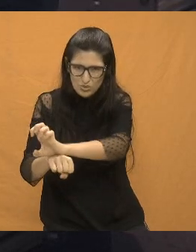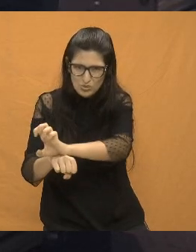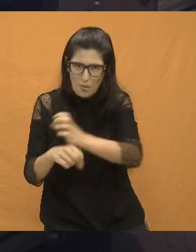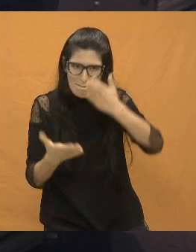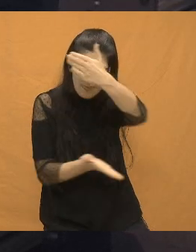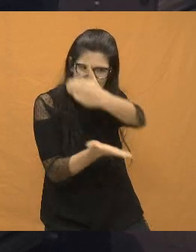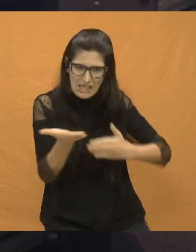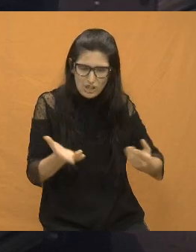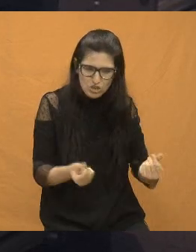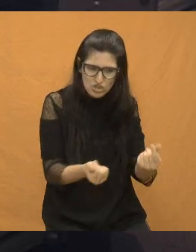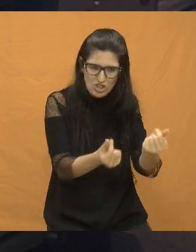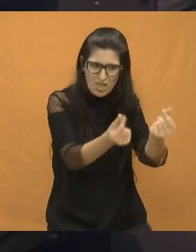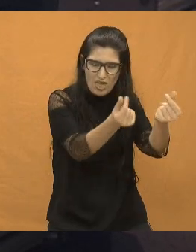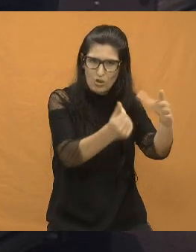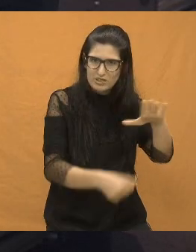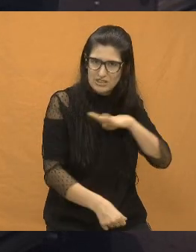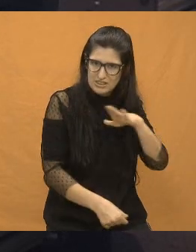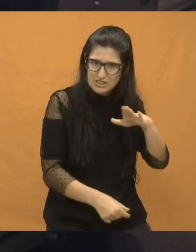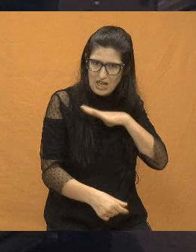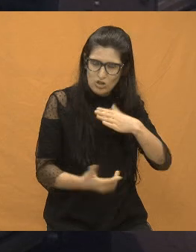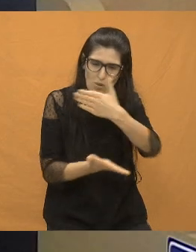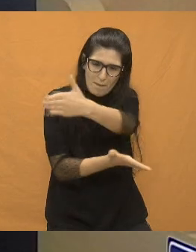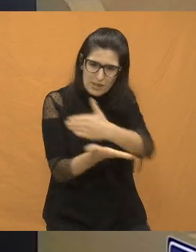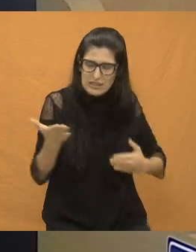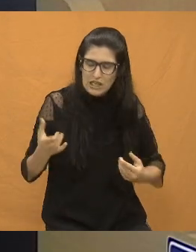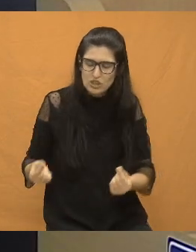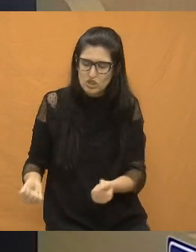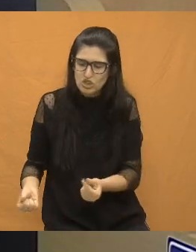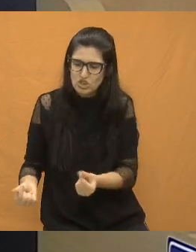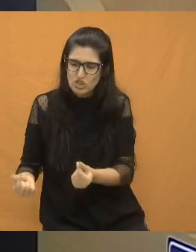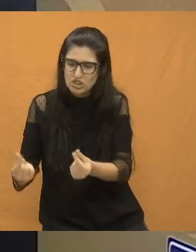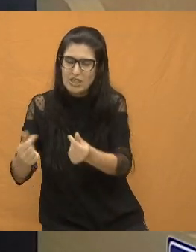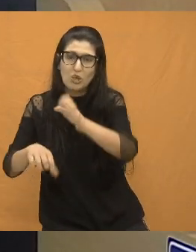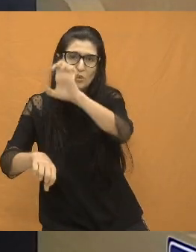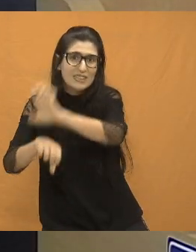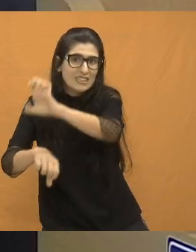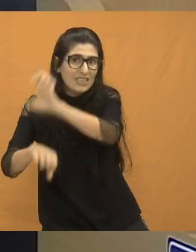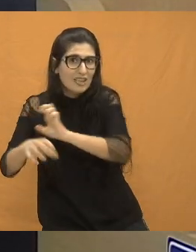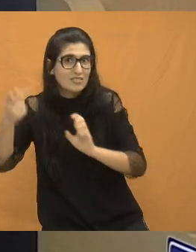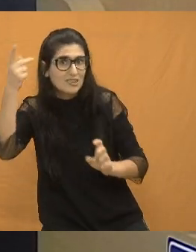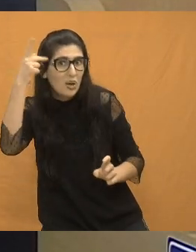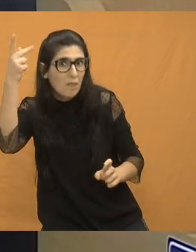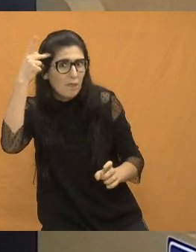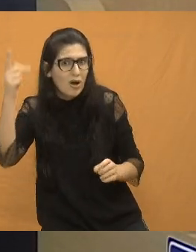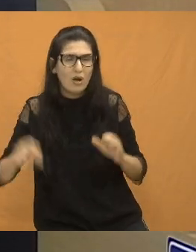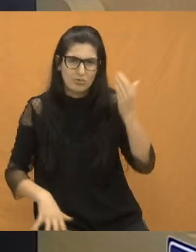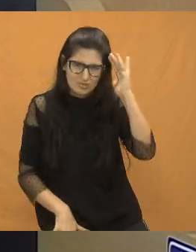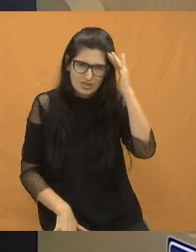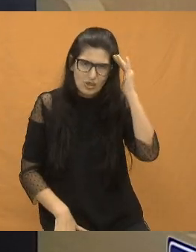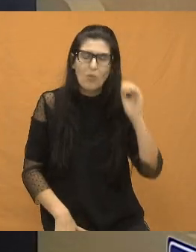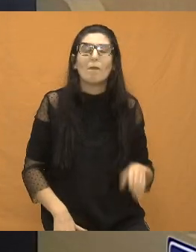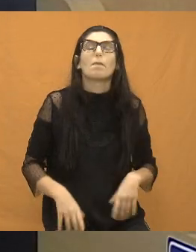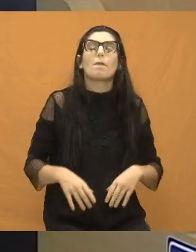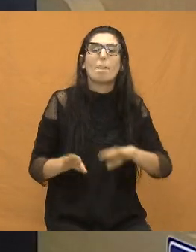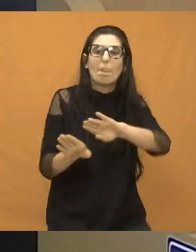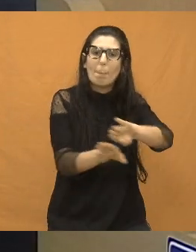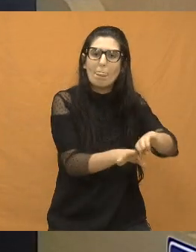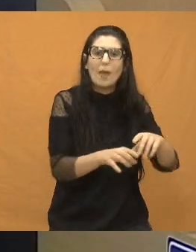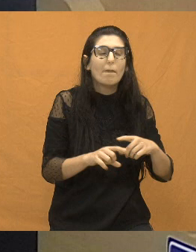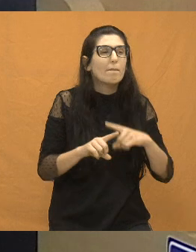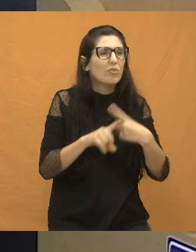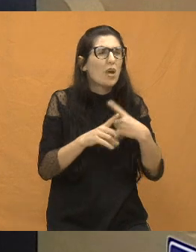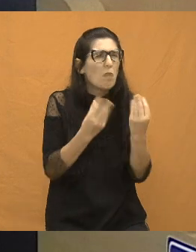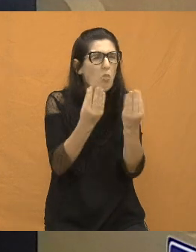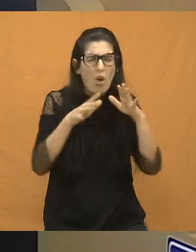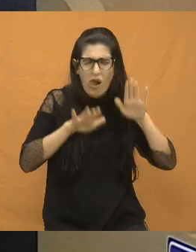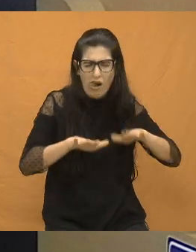acaba sendo, às vezes, possivelmente iludido pela quantidade de veículos que temos, só que nem todos eles são do próprio município,